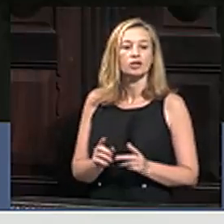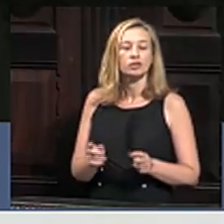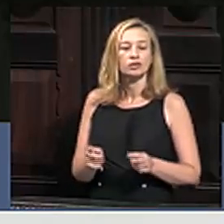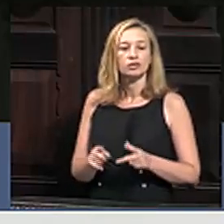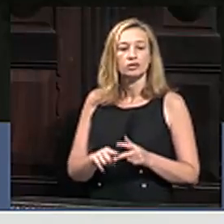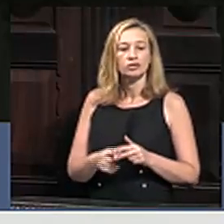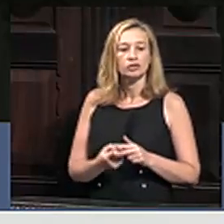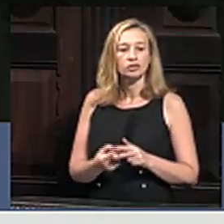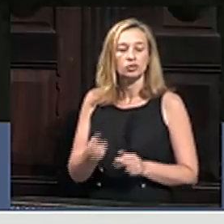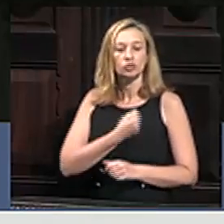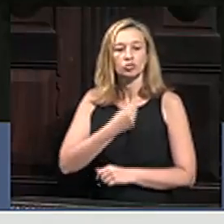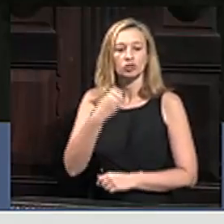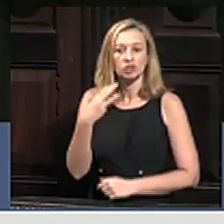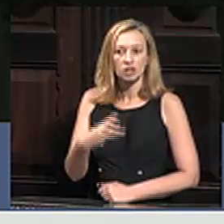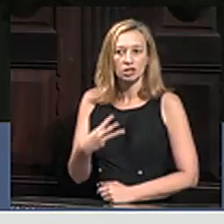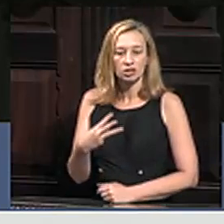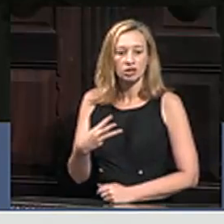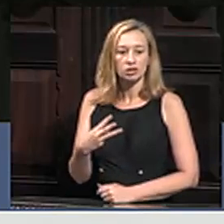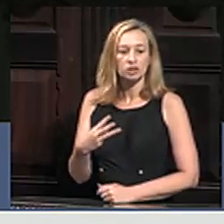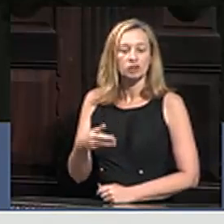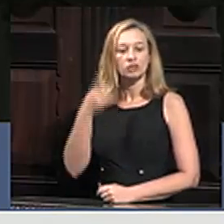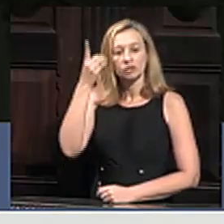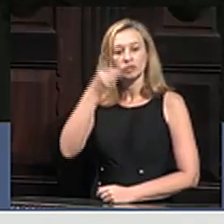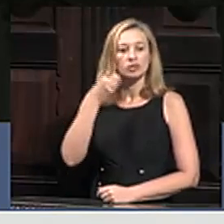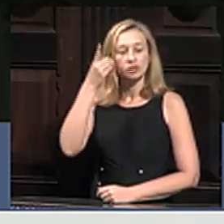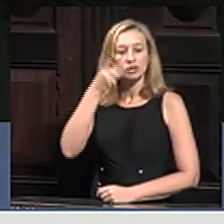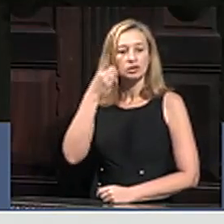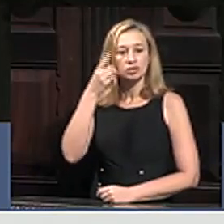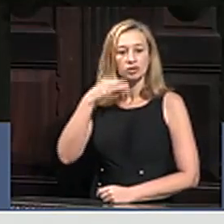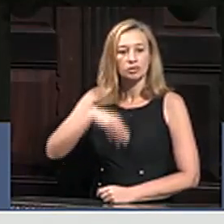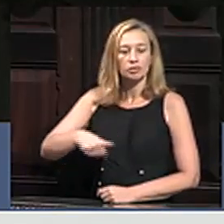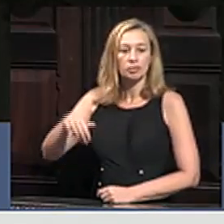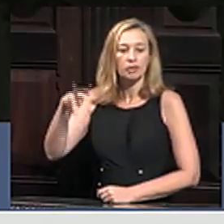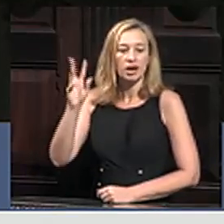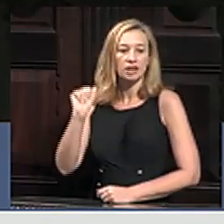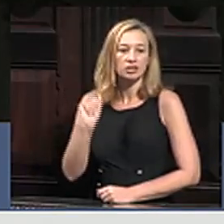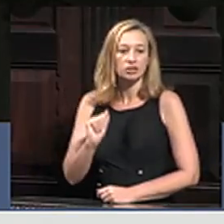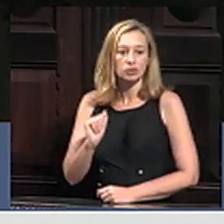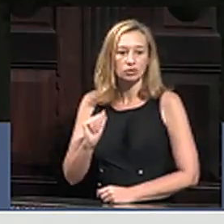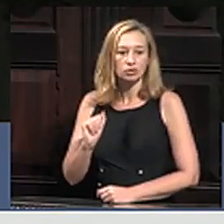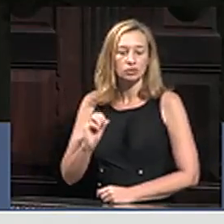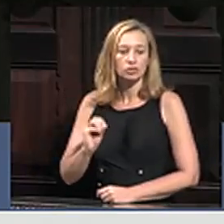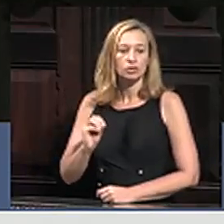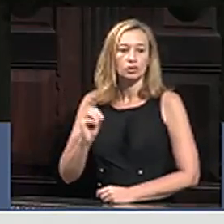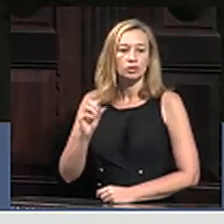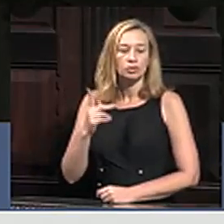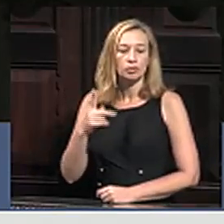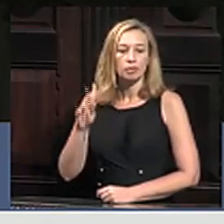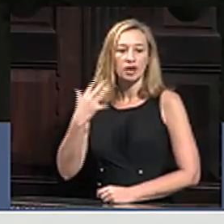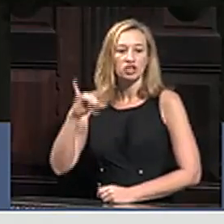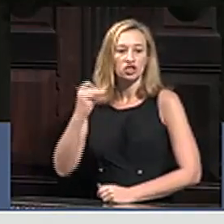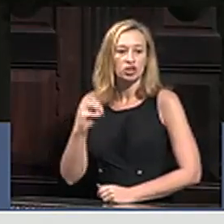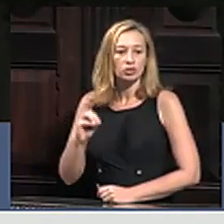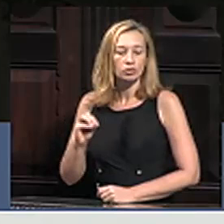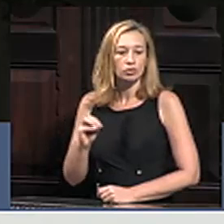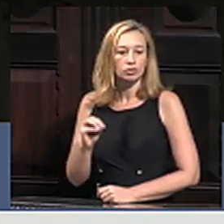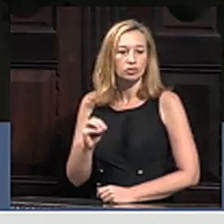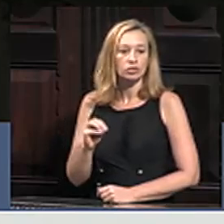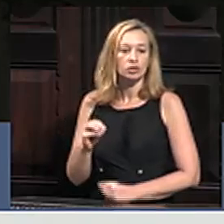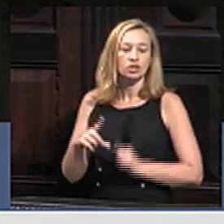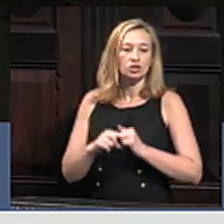Modificativa número 3, do deputado Márcio Pacheco. Modificativa ao artigo